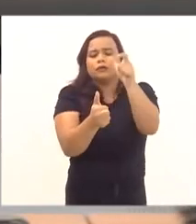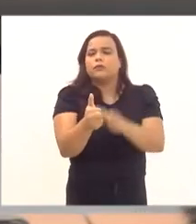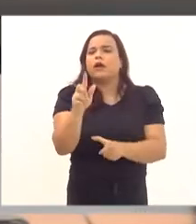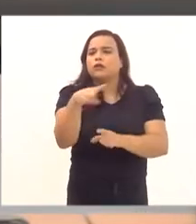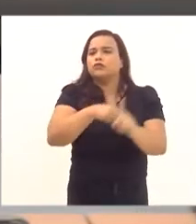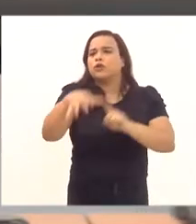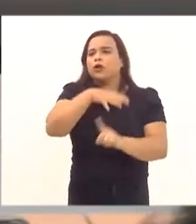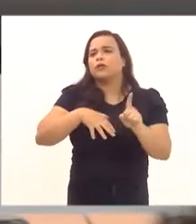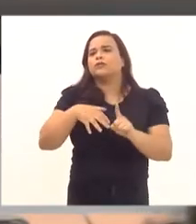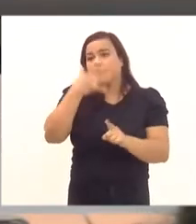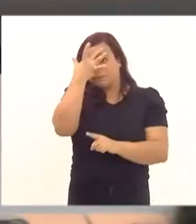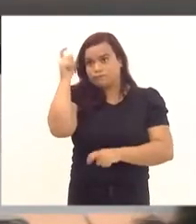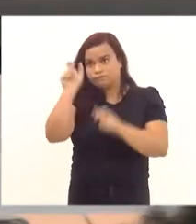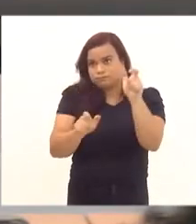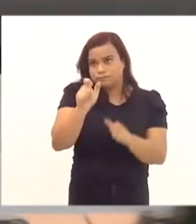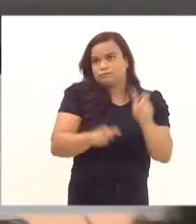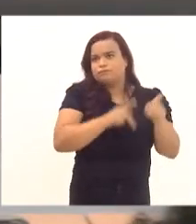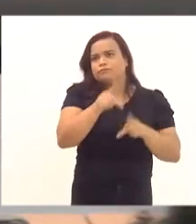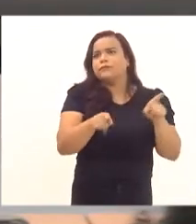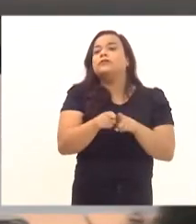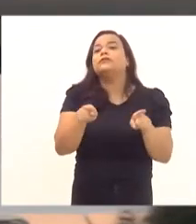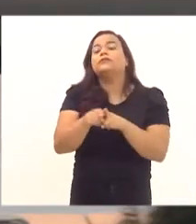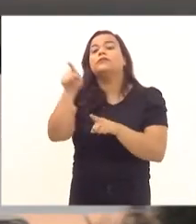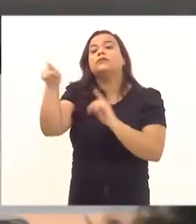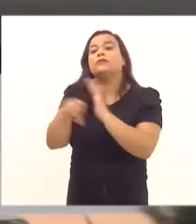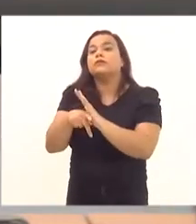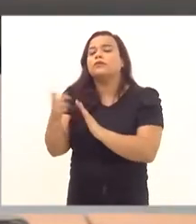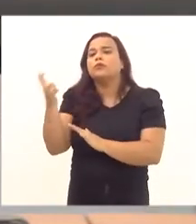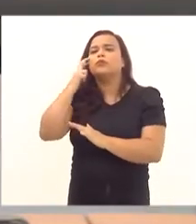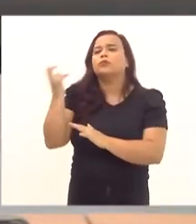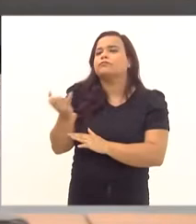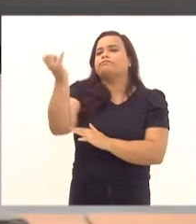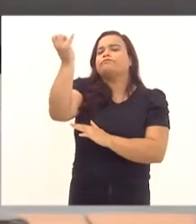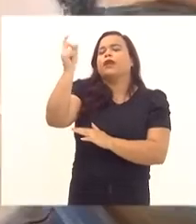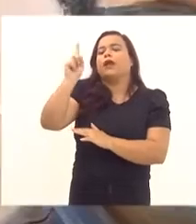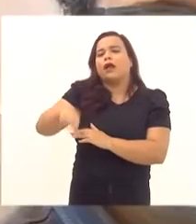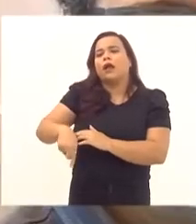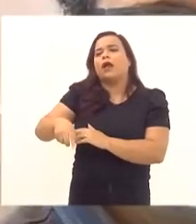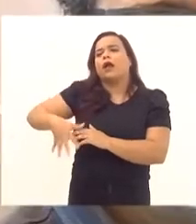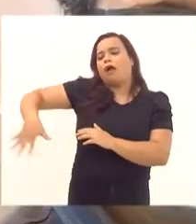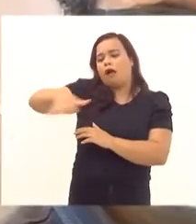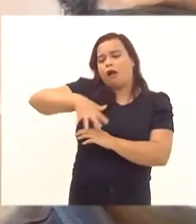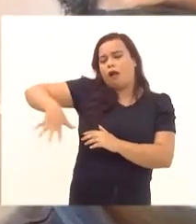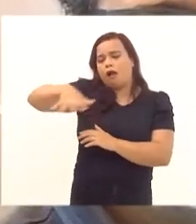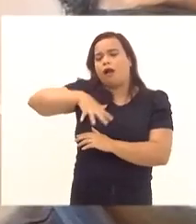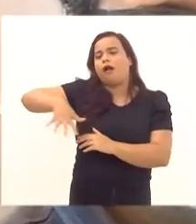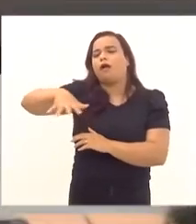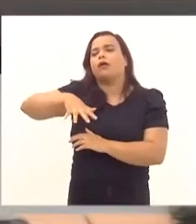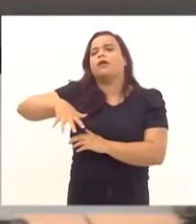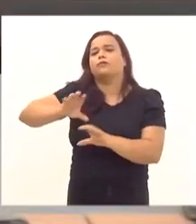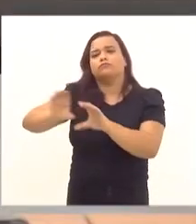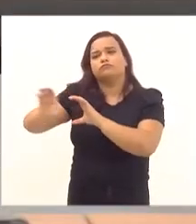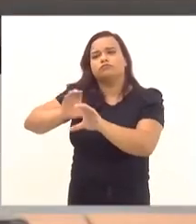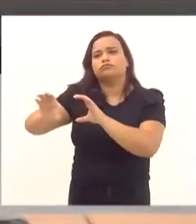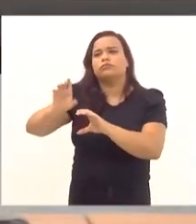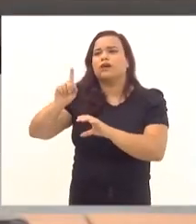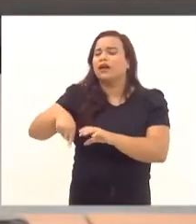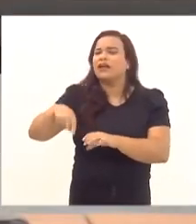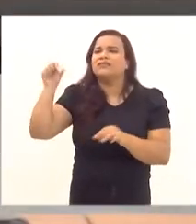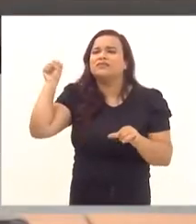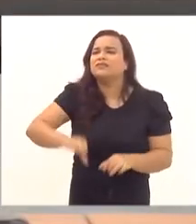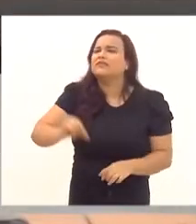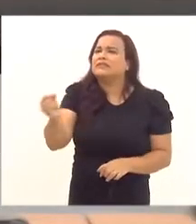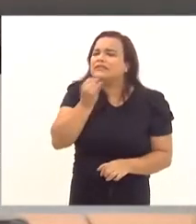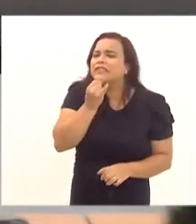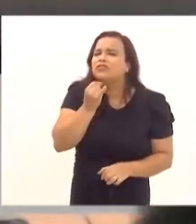entre eles os patrimônios do campo da comunicação é uma aberração que a rádio MEC e da Rádio Nacional estejam submetidos